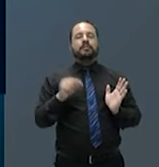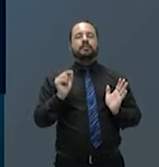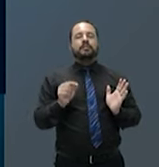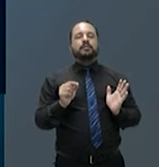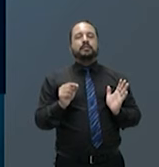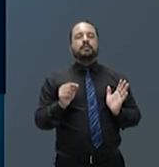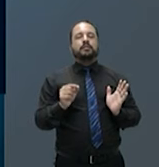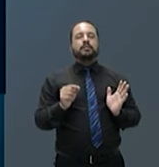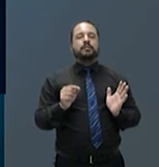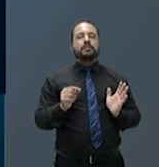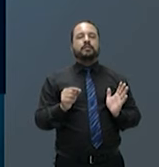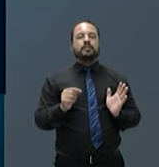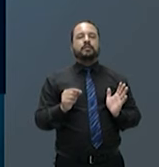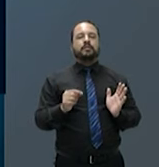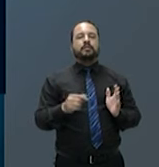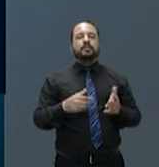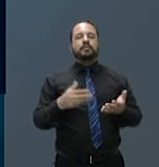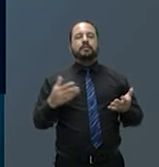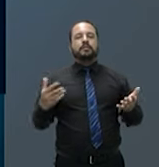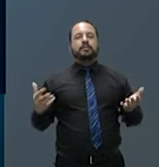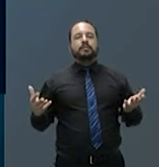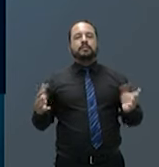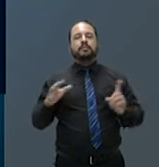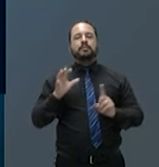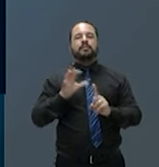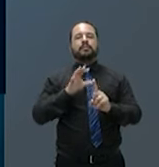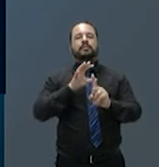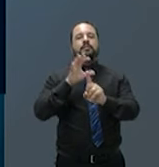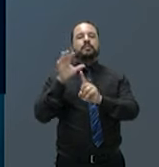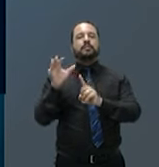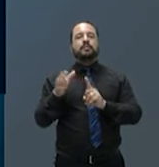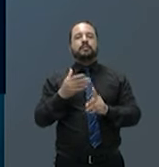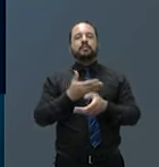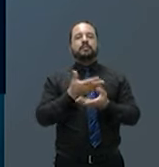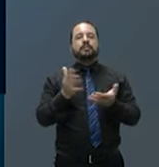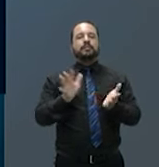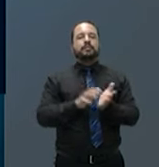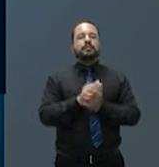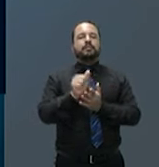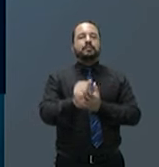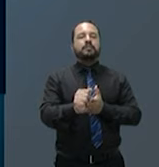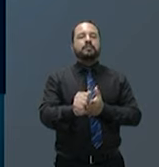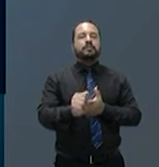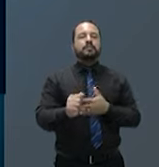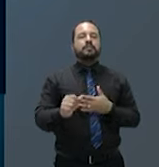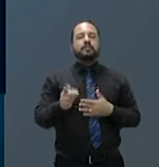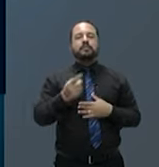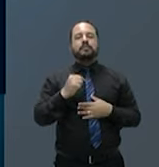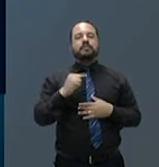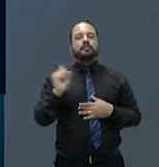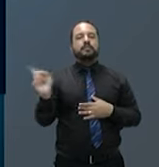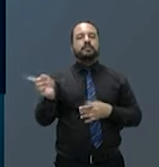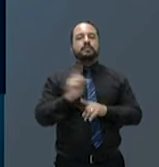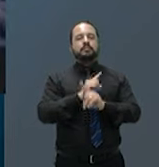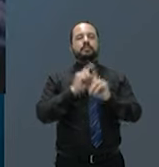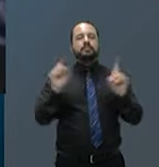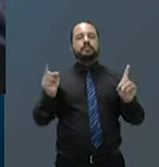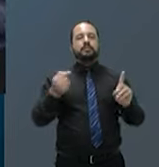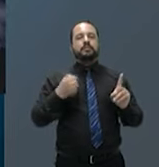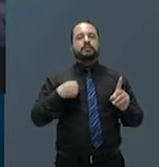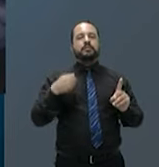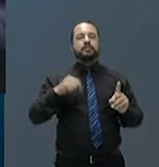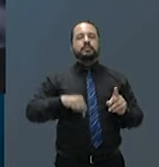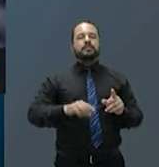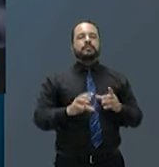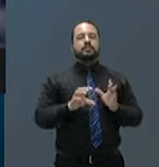cultuar ou a cultivar ou a estimular a proliferação de atribuição de multas. Eu estou aqui a fazer aquilo que é o espírito do novo Código de